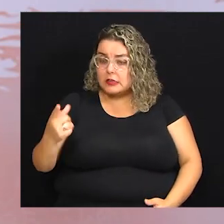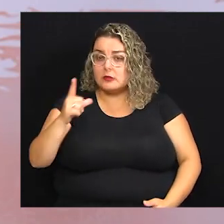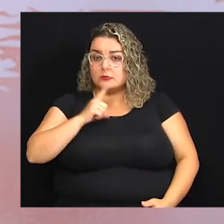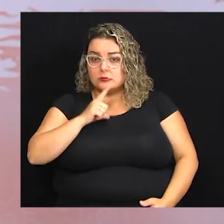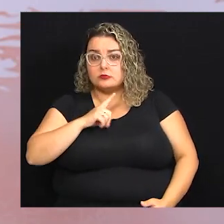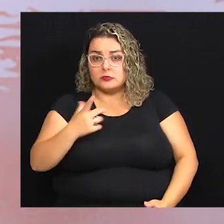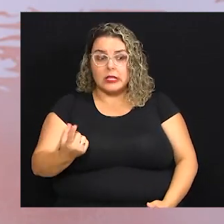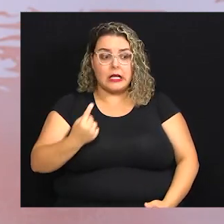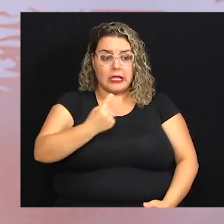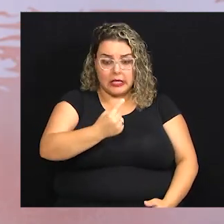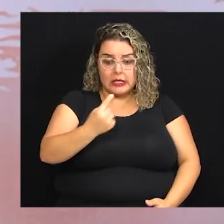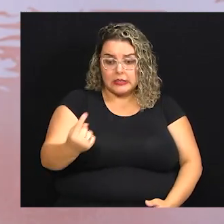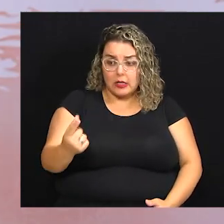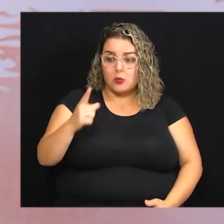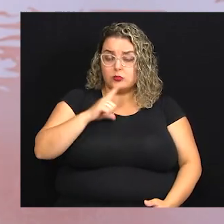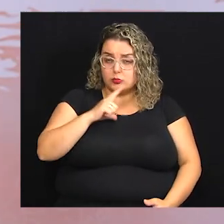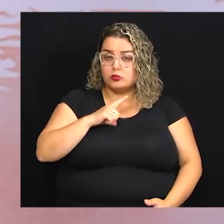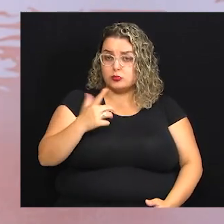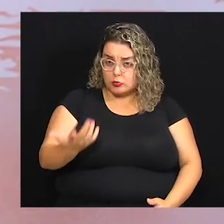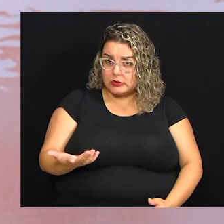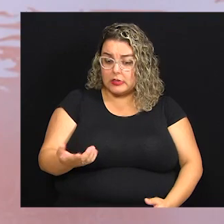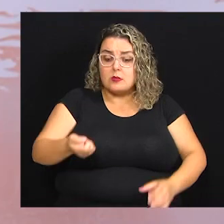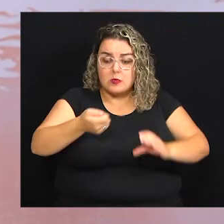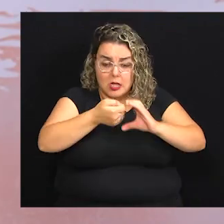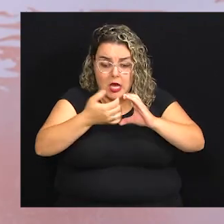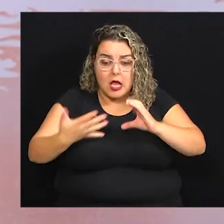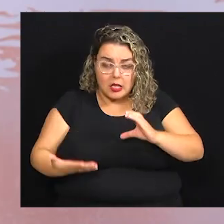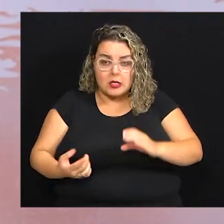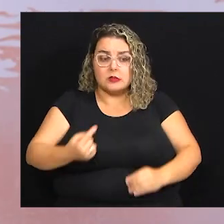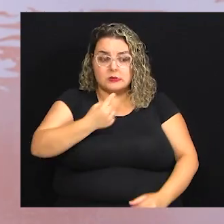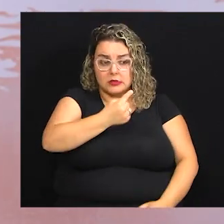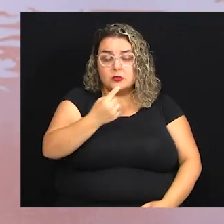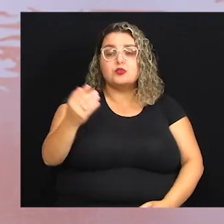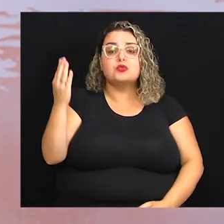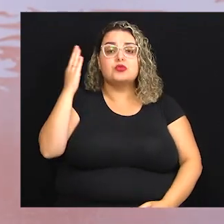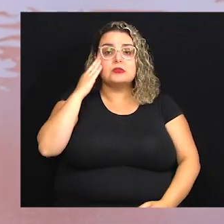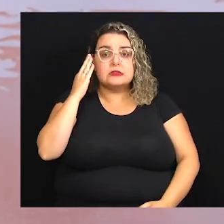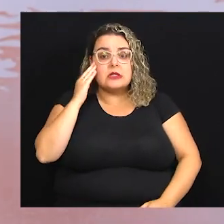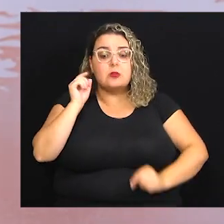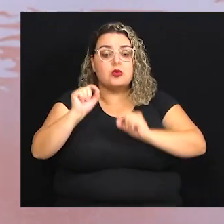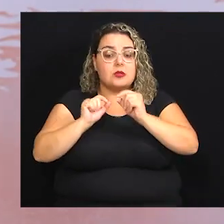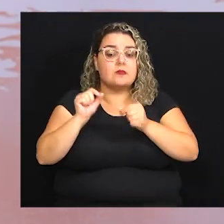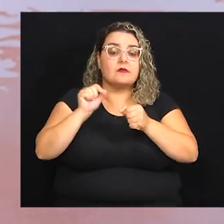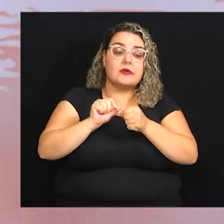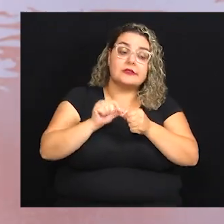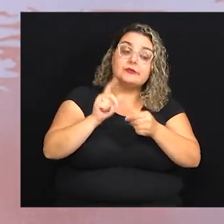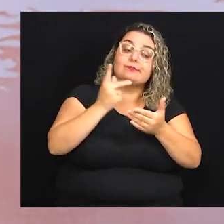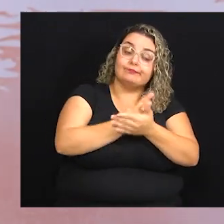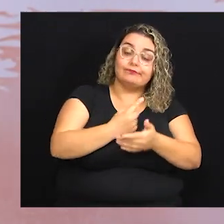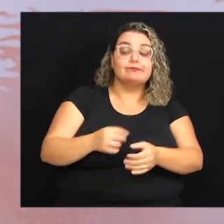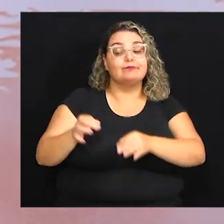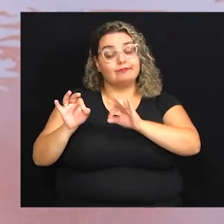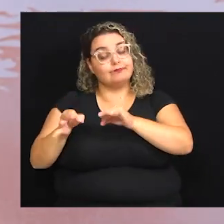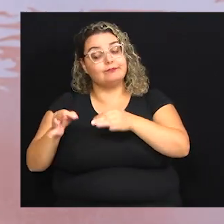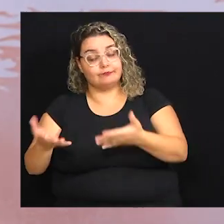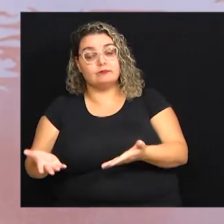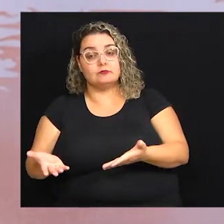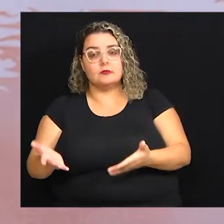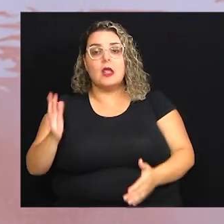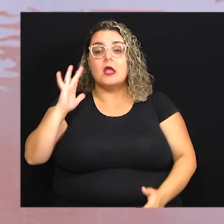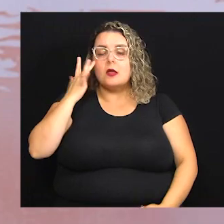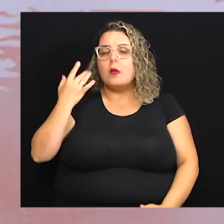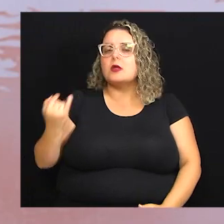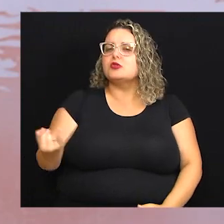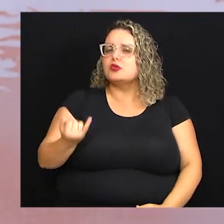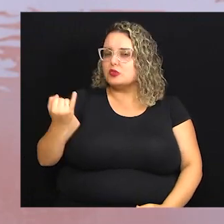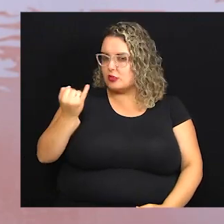cada um tem, né? Cada um tem uma característica, cada um sabe aquilo que está fazendo, tanto de errado quanto de certo.